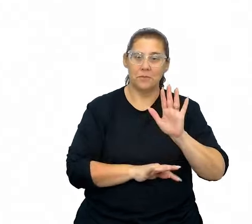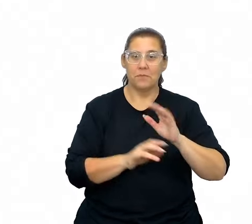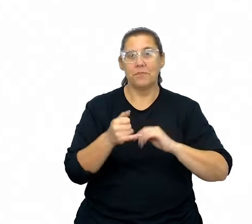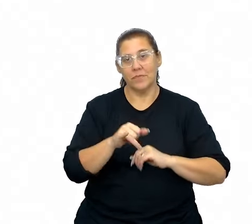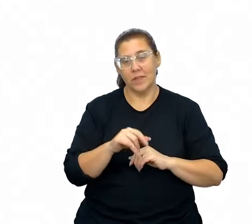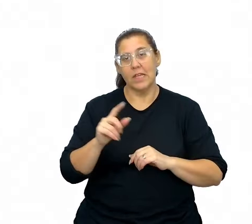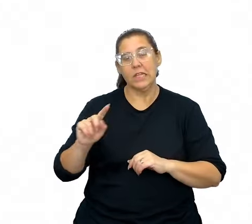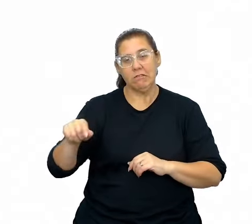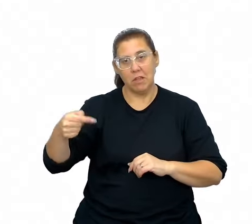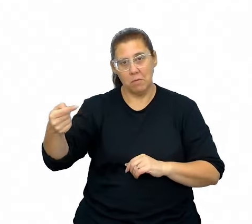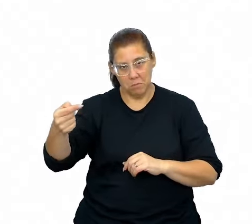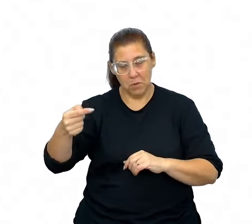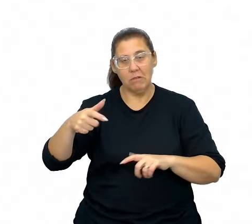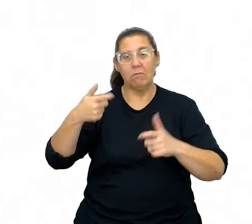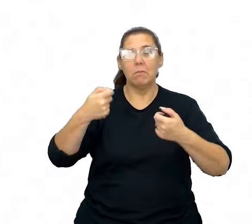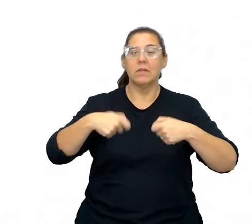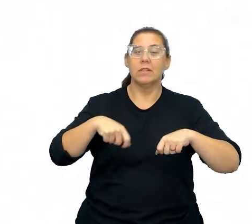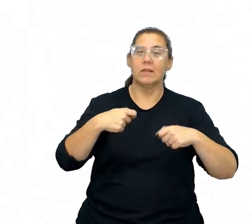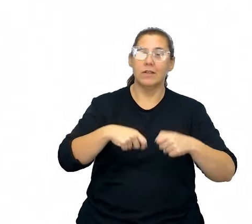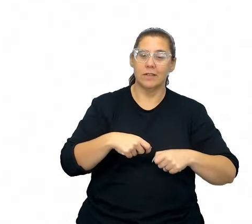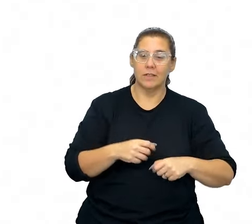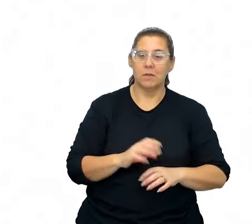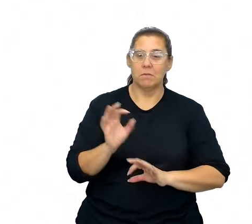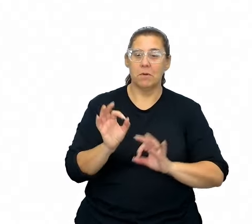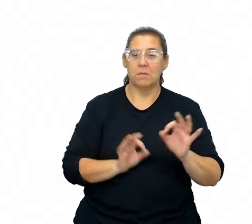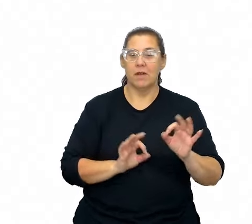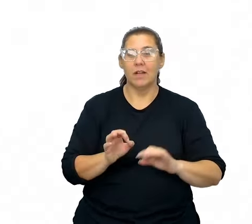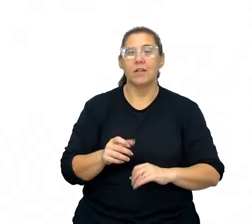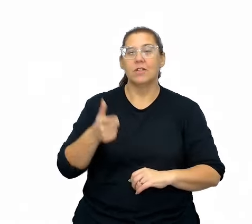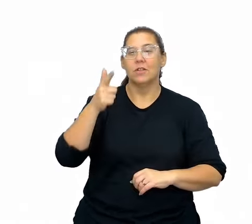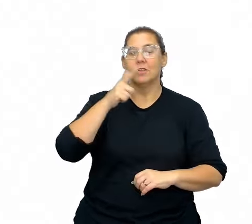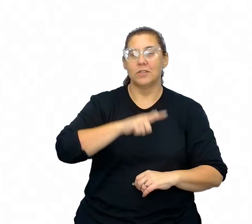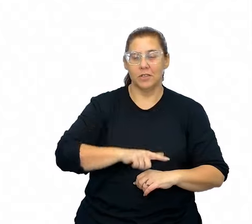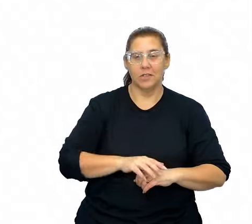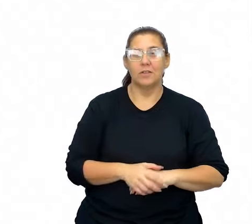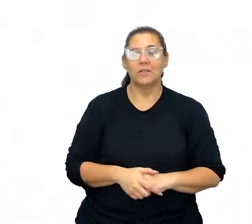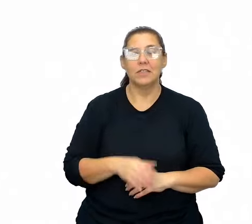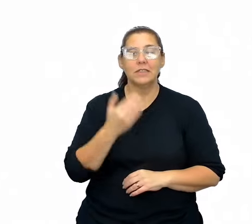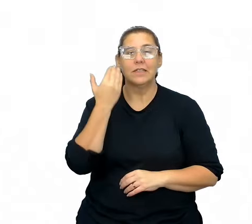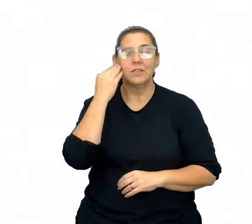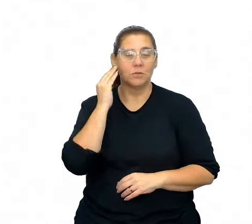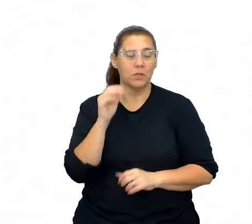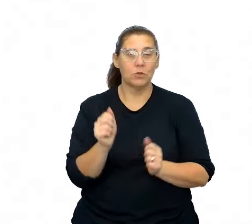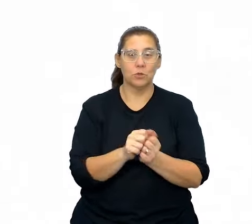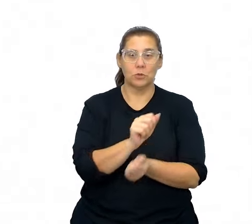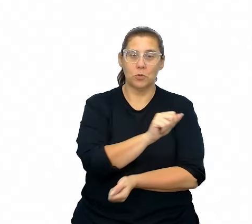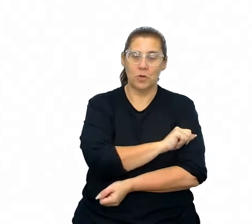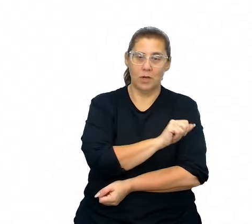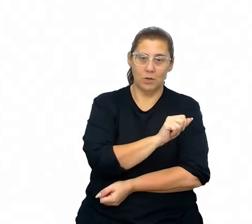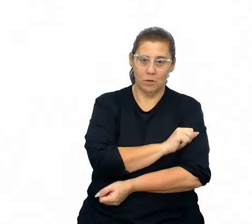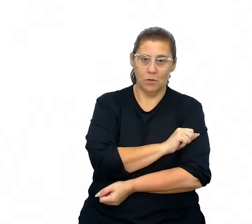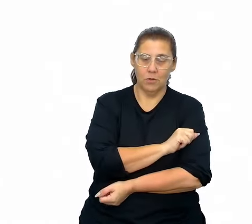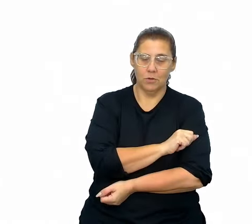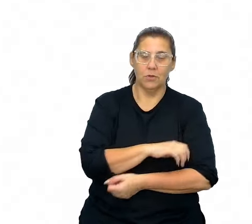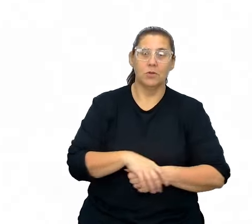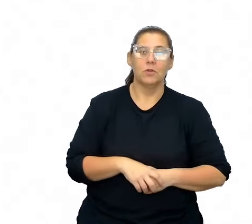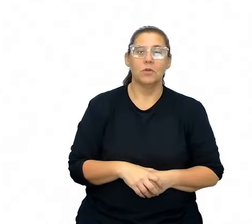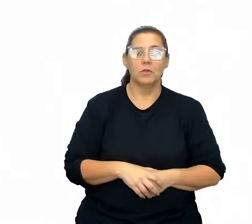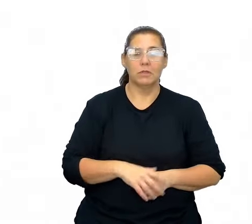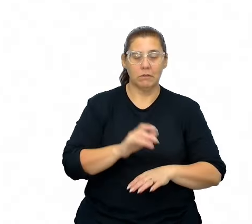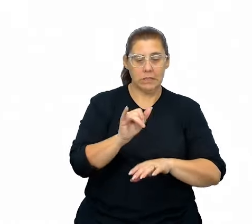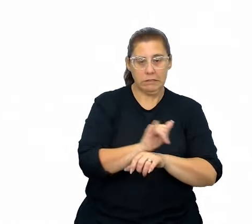que posteriormente é necessário reconstruir a compreensão dele com os estudantes por meio do acionamento